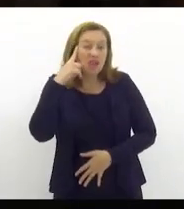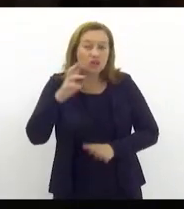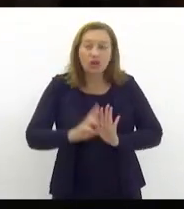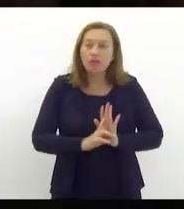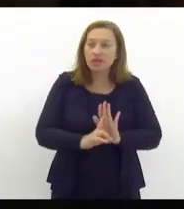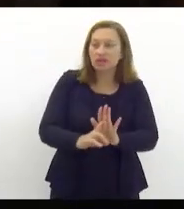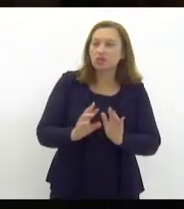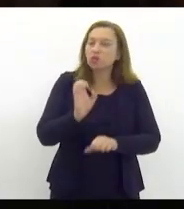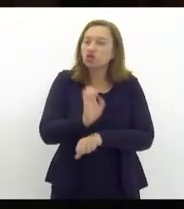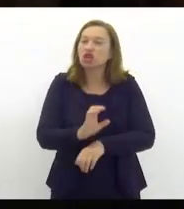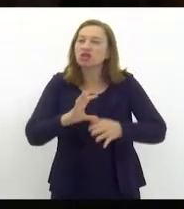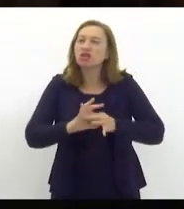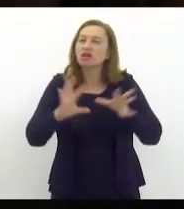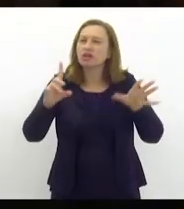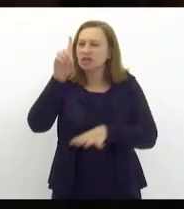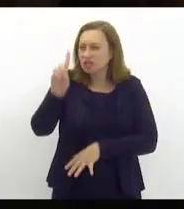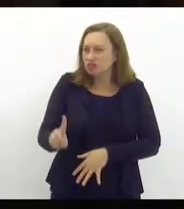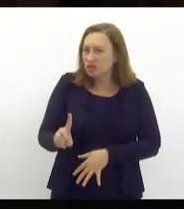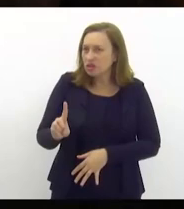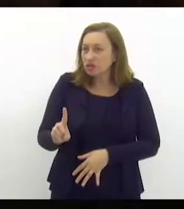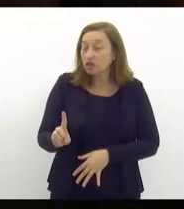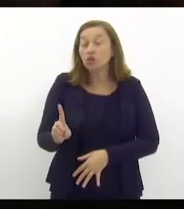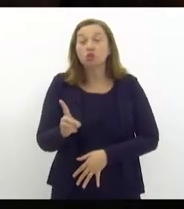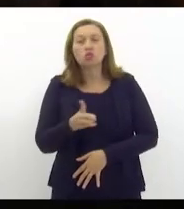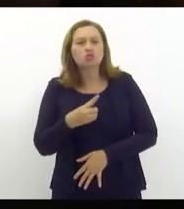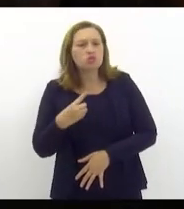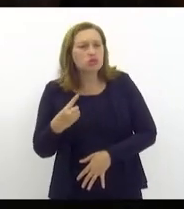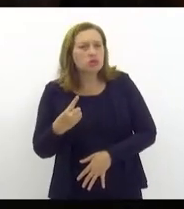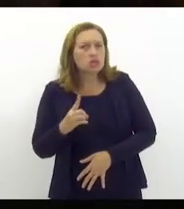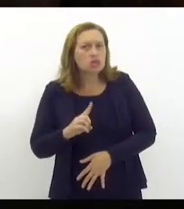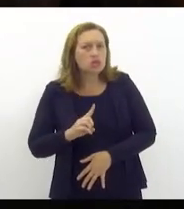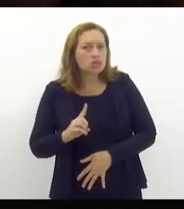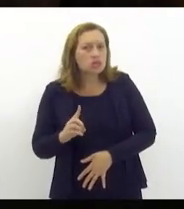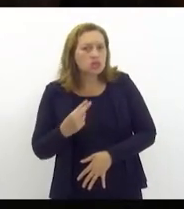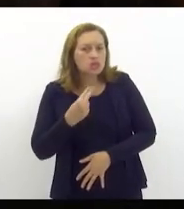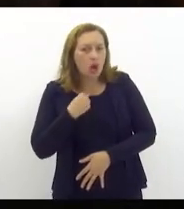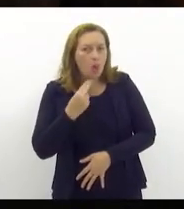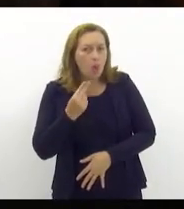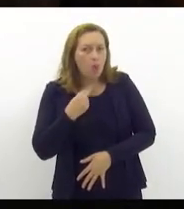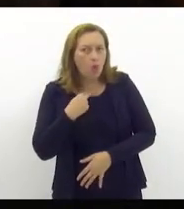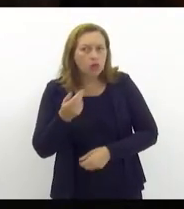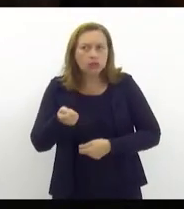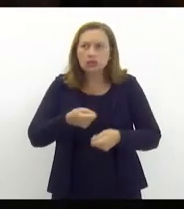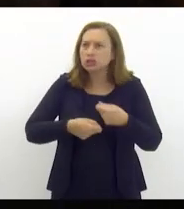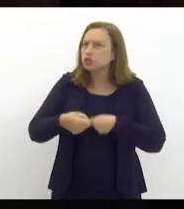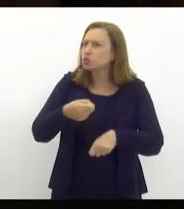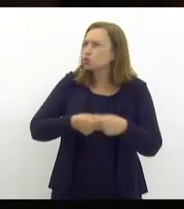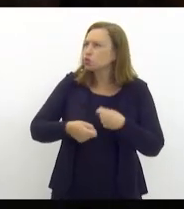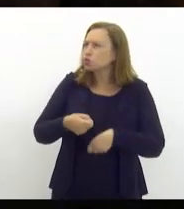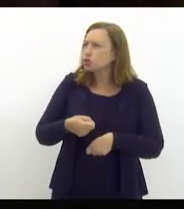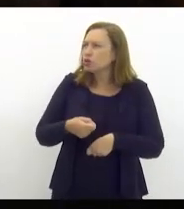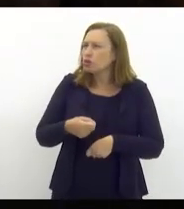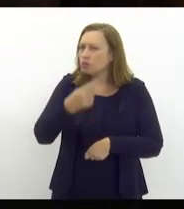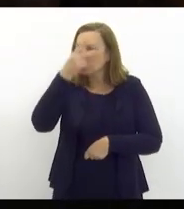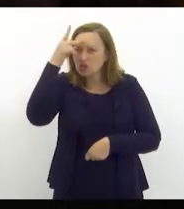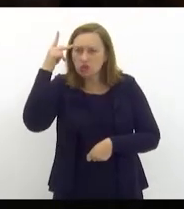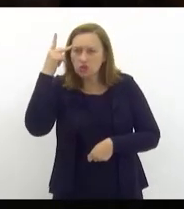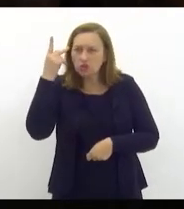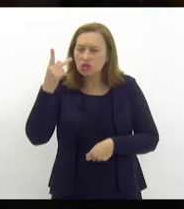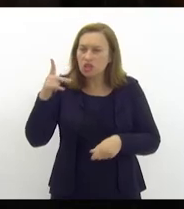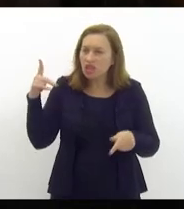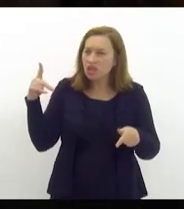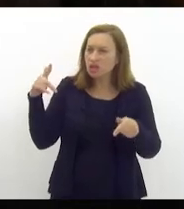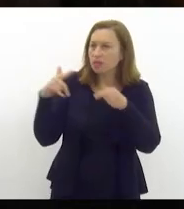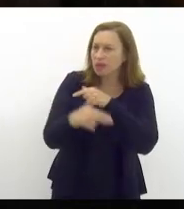um Estado democrático de direito, a gente não pode negociar com aqueles que tentam